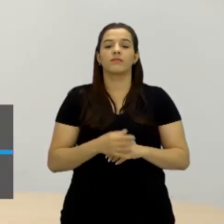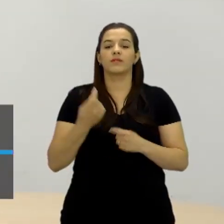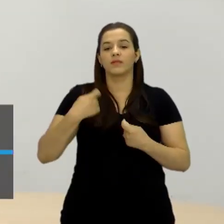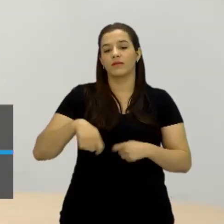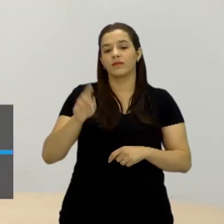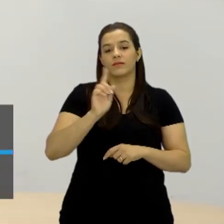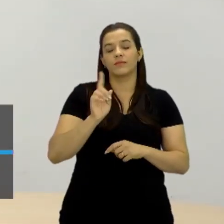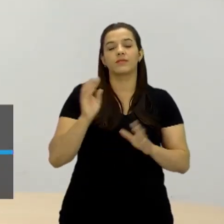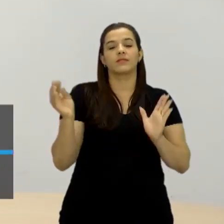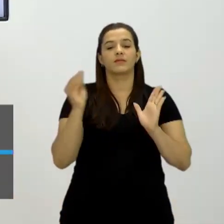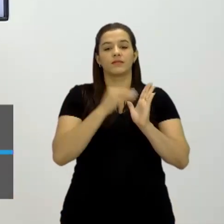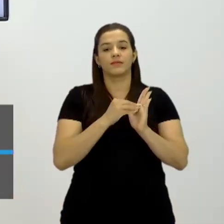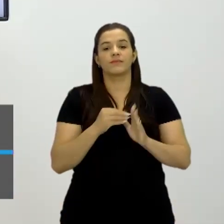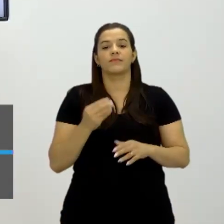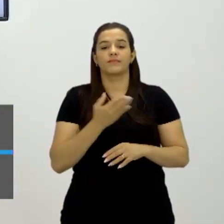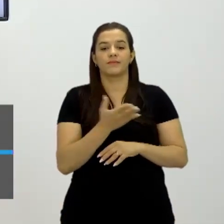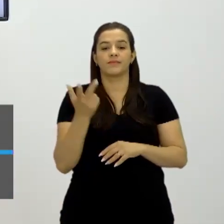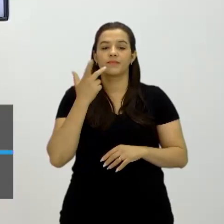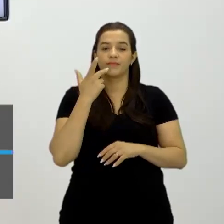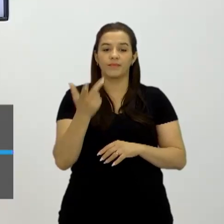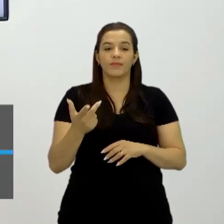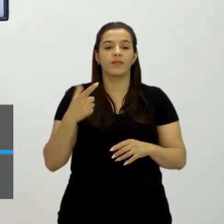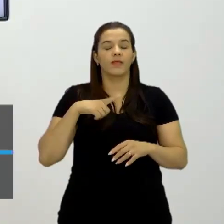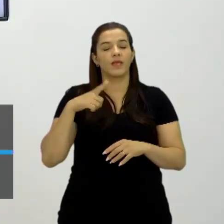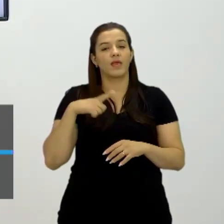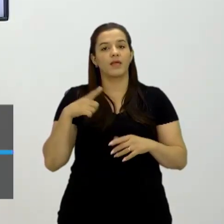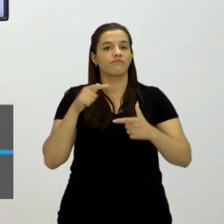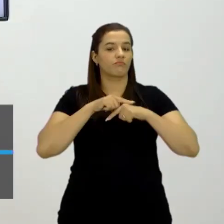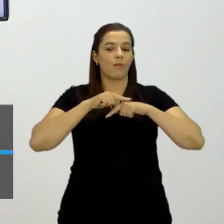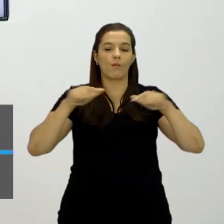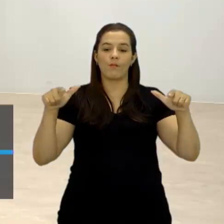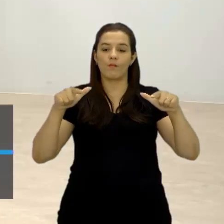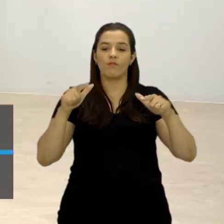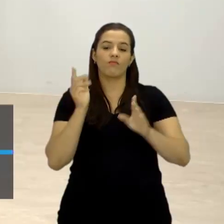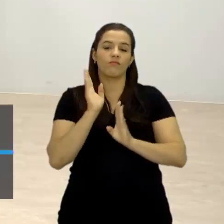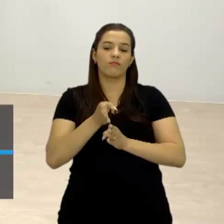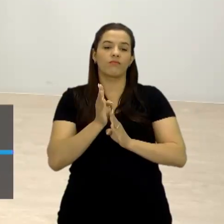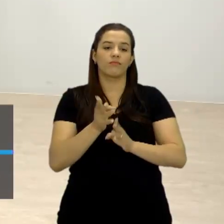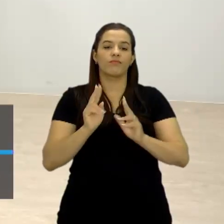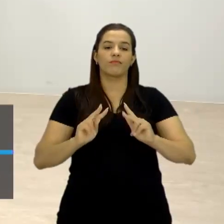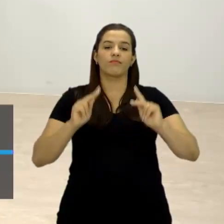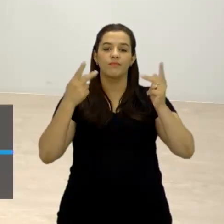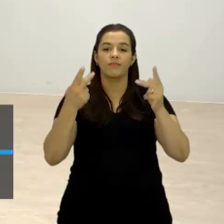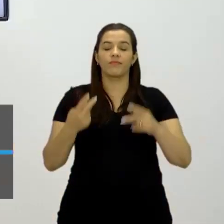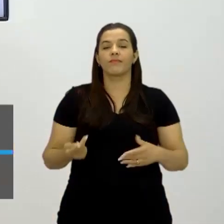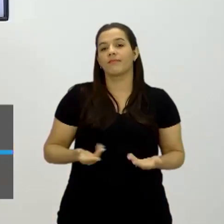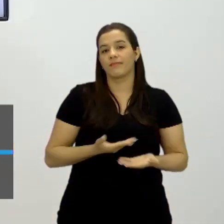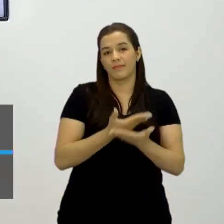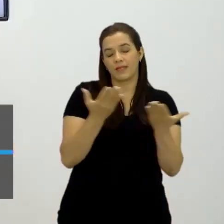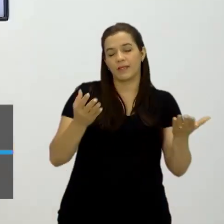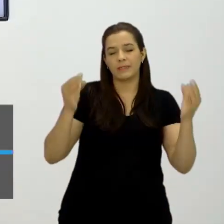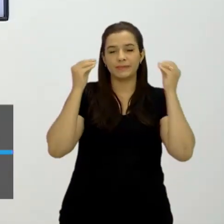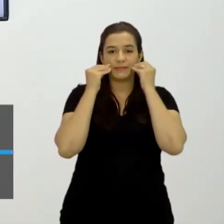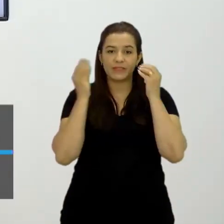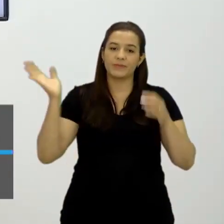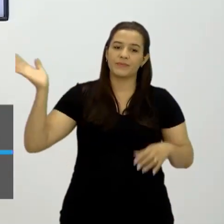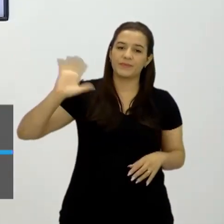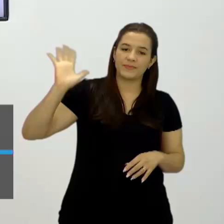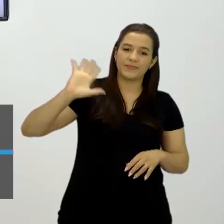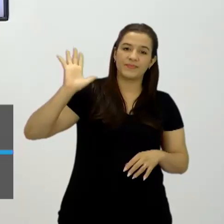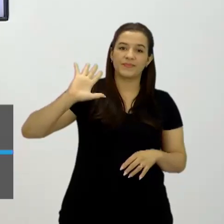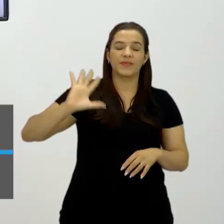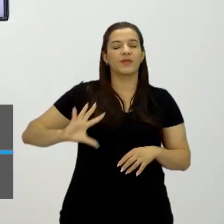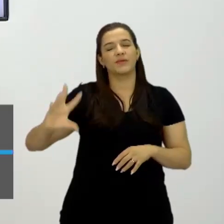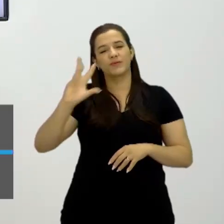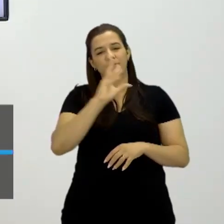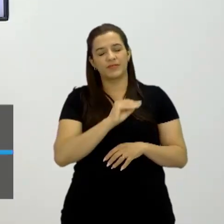pôr, né? É, que foi uma coisa que você falou. É o elemento neutro da multiplicação. Da multiplicação, né? É isso aí, pessoal. Um beijo, um queijo, um